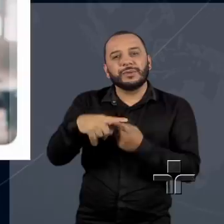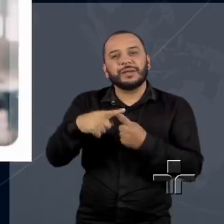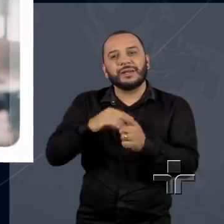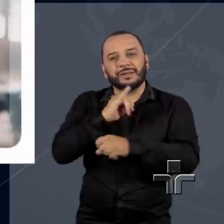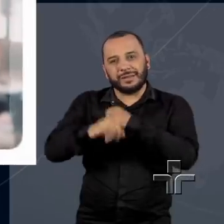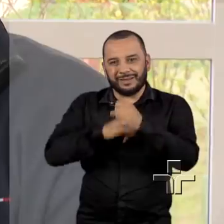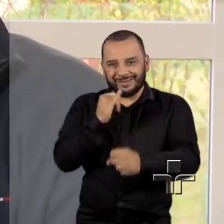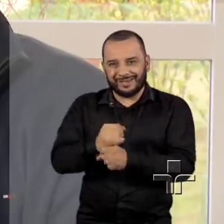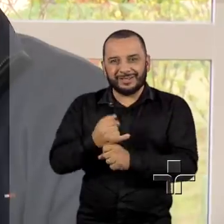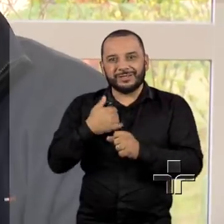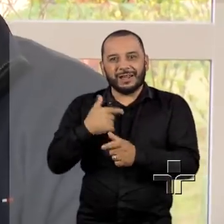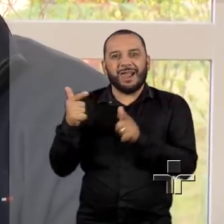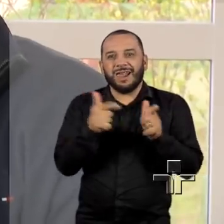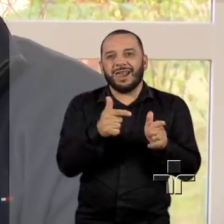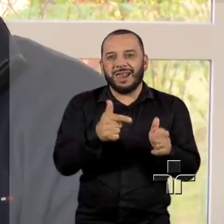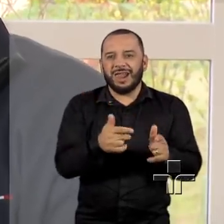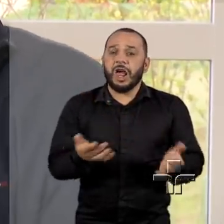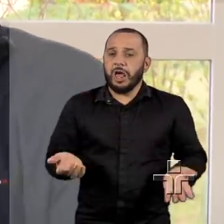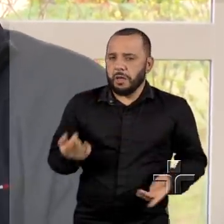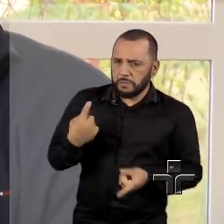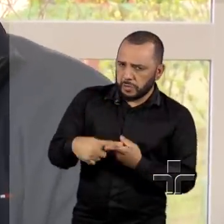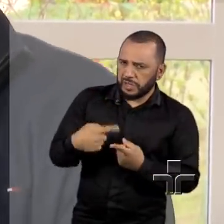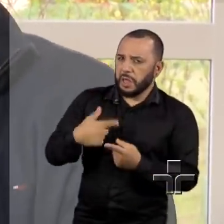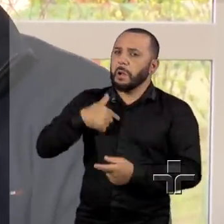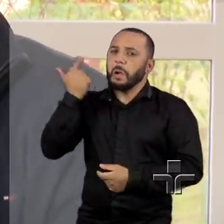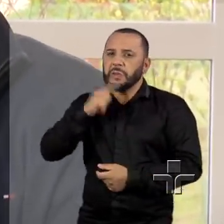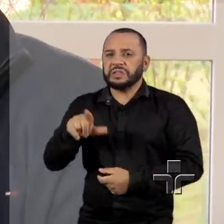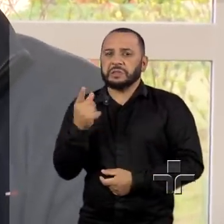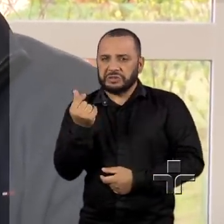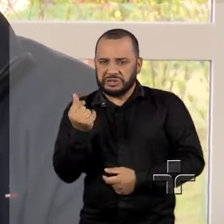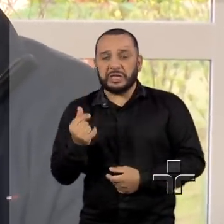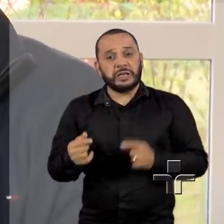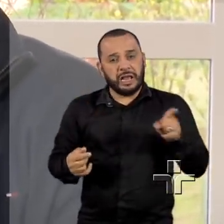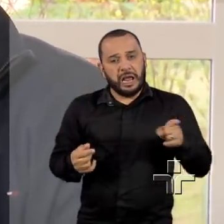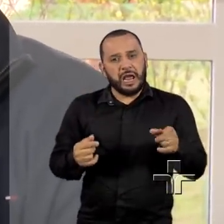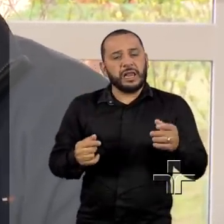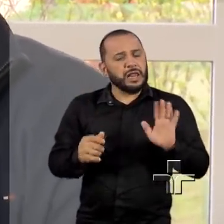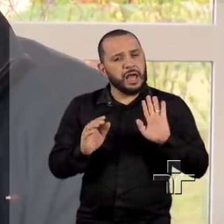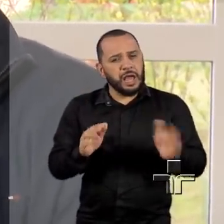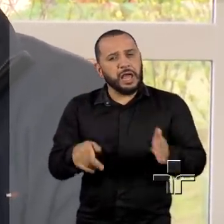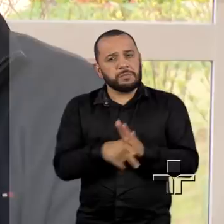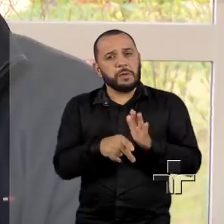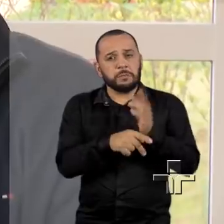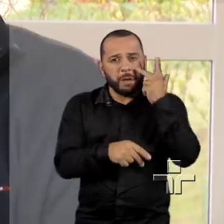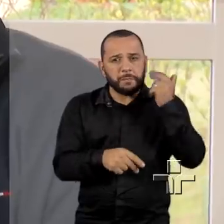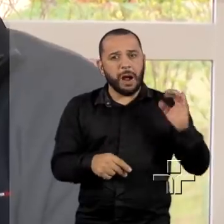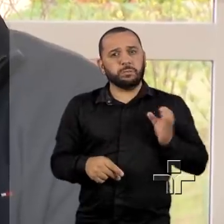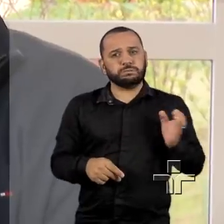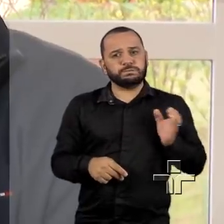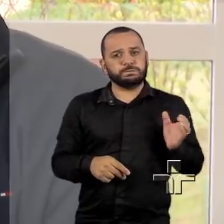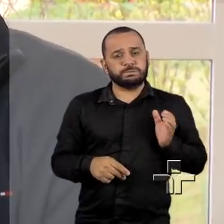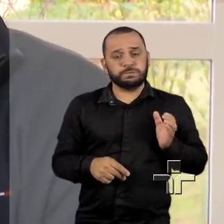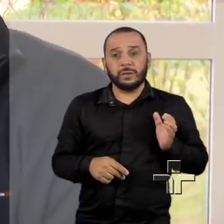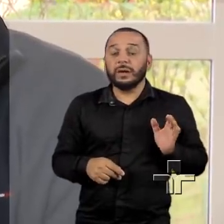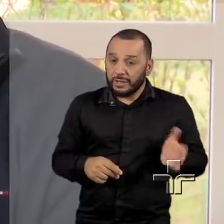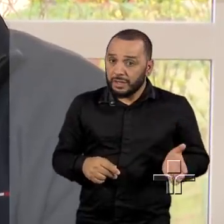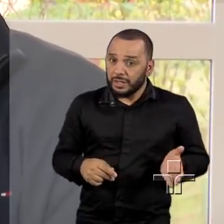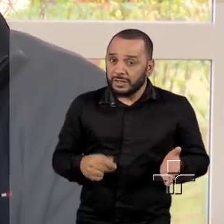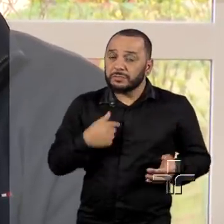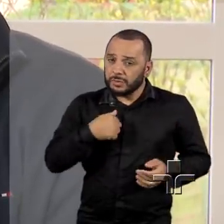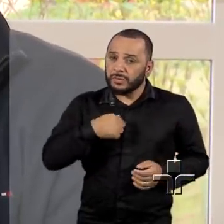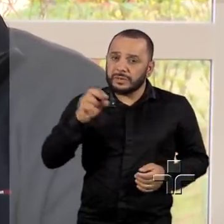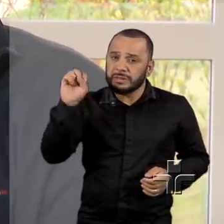não perdoou. Ai, não, porque ela ganhou dinheiro, ai, porque ela é filha de papai, filha de papai, filha de papai. É a partir do momento que ela falou,